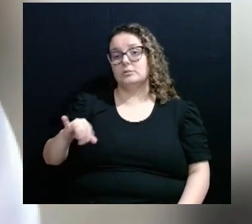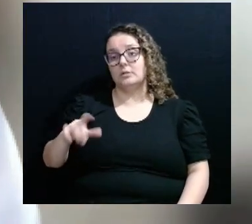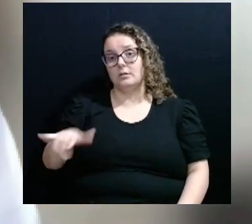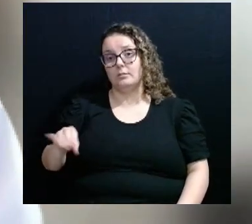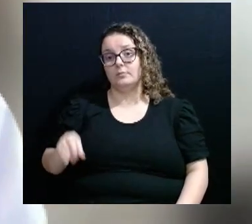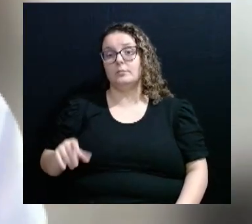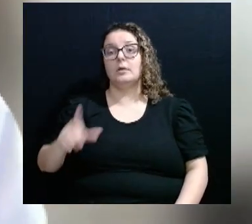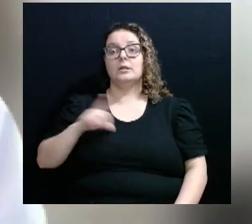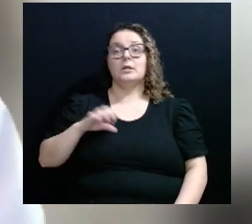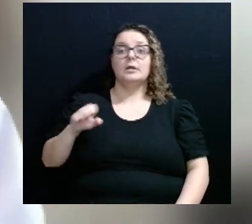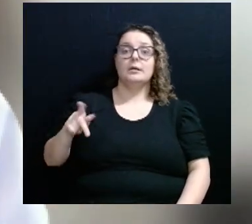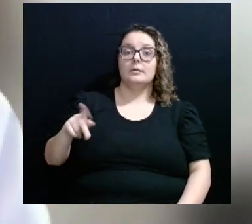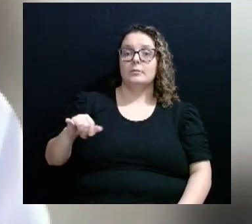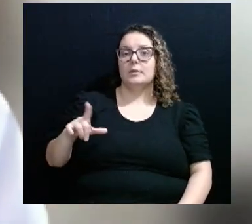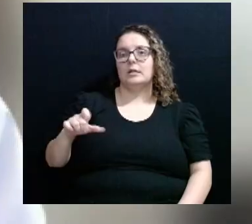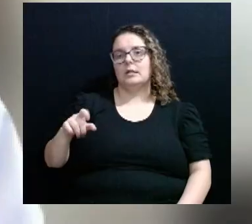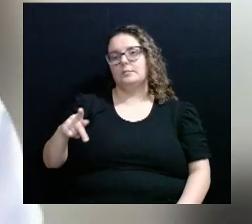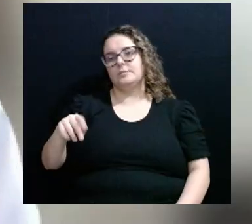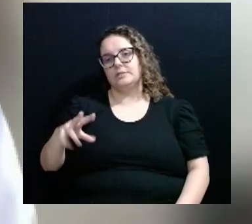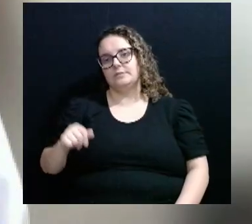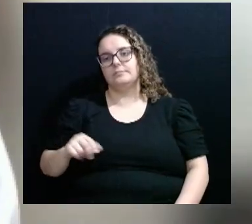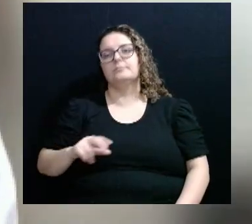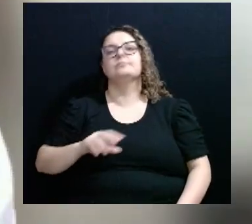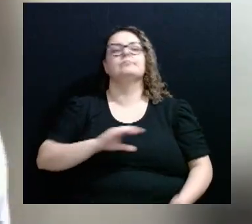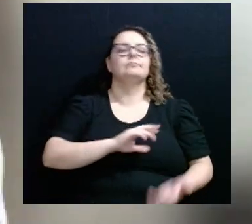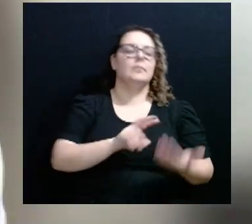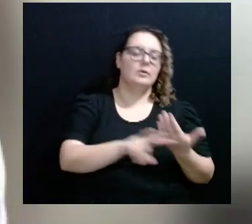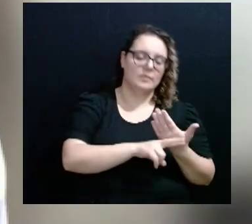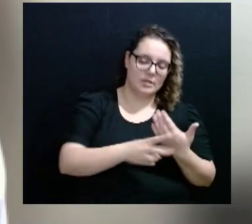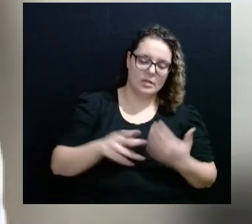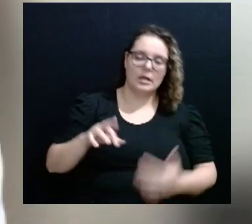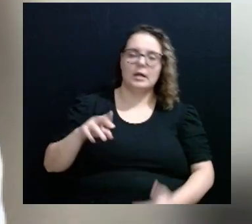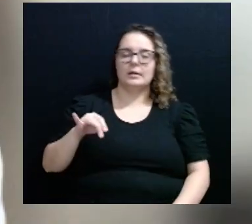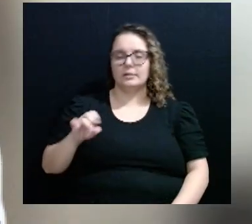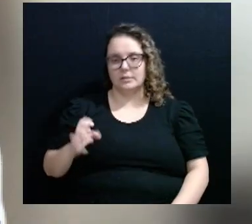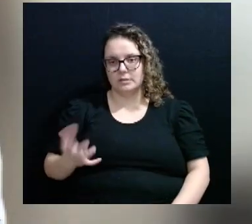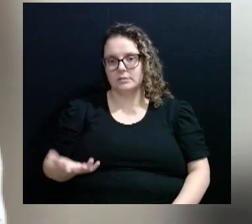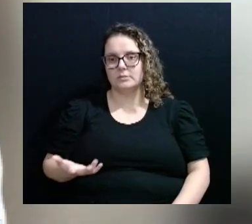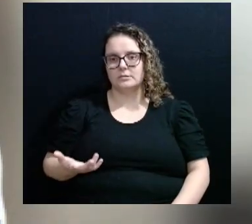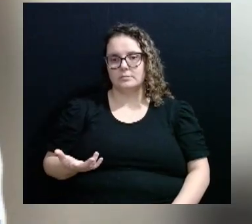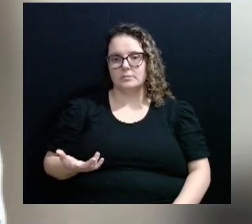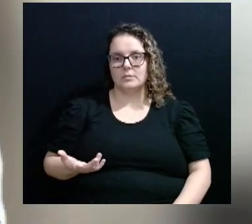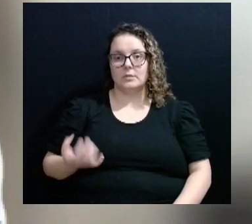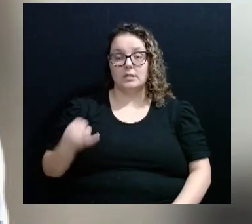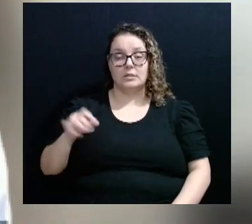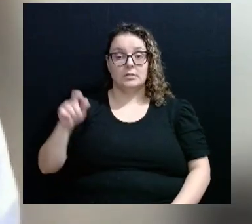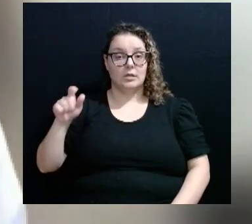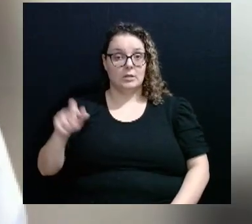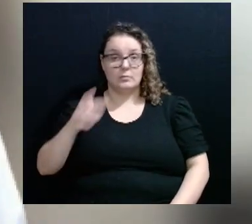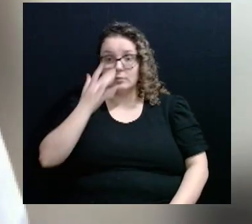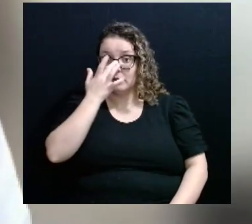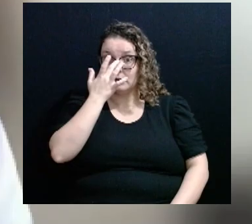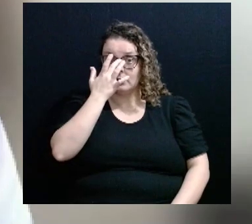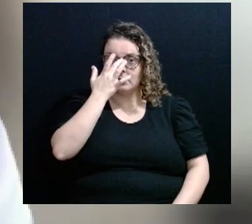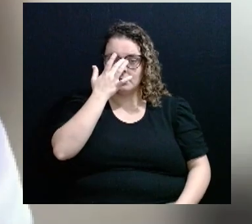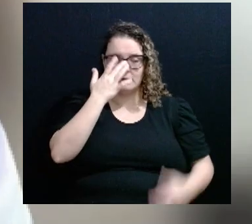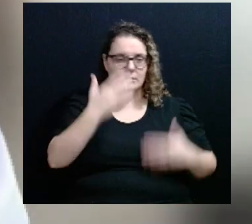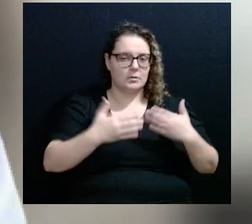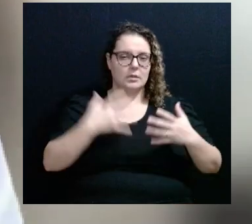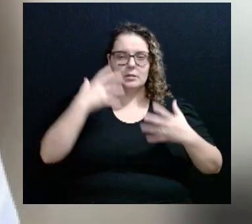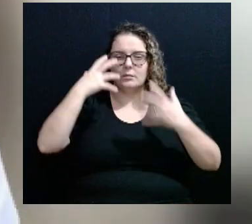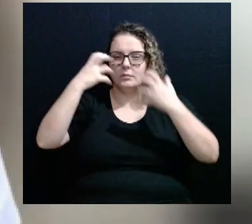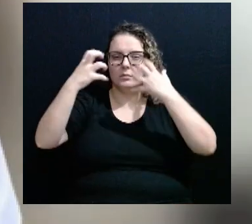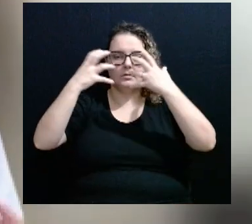a ter epilepsia. Isso vai desencadear a crise, tá? Se essa pessoa vem